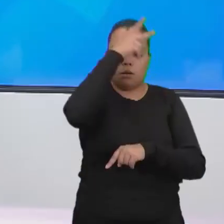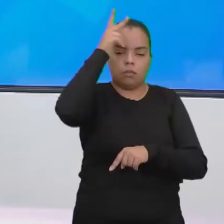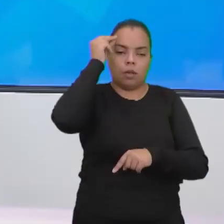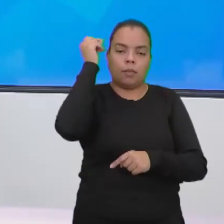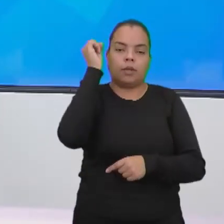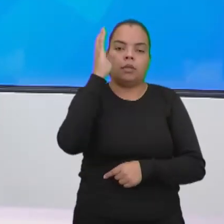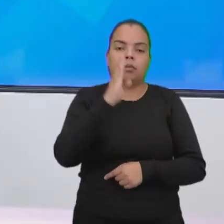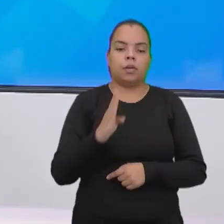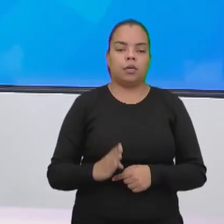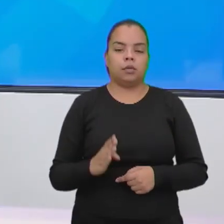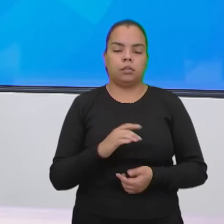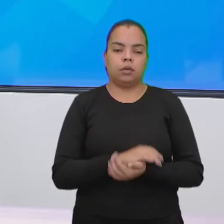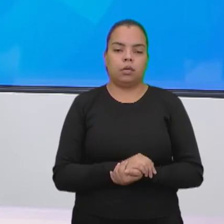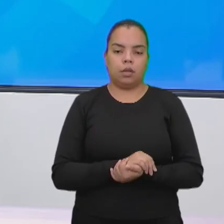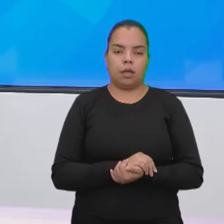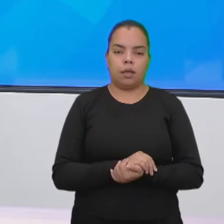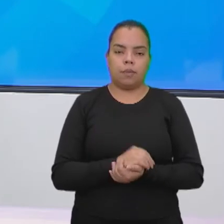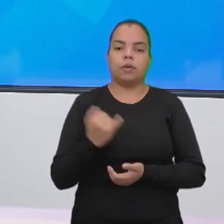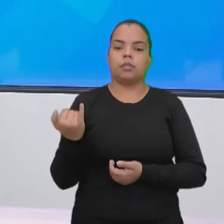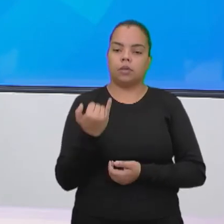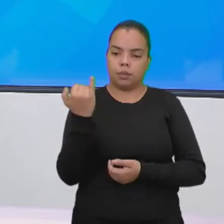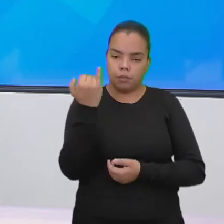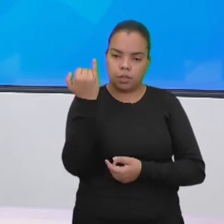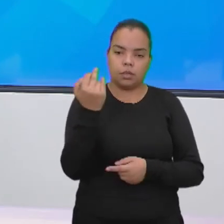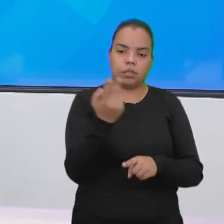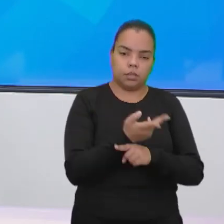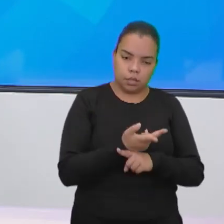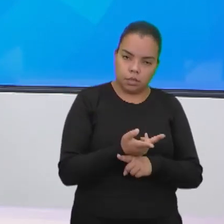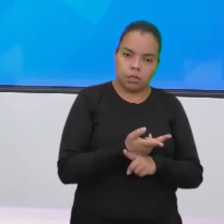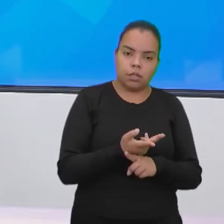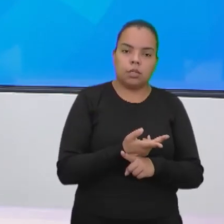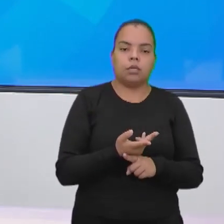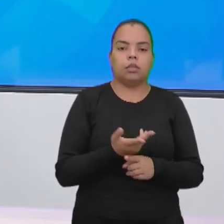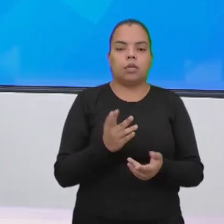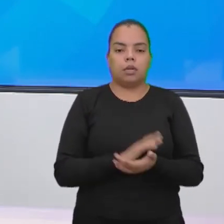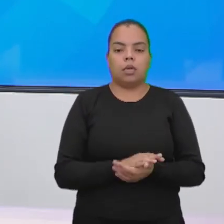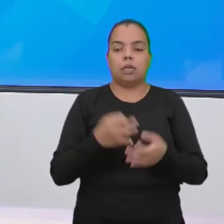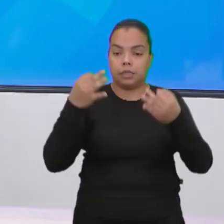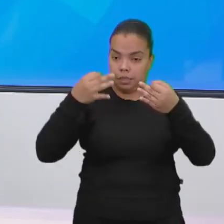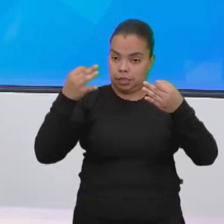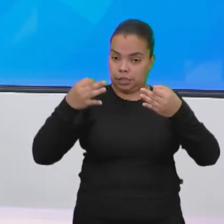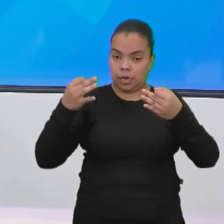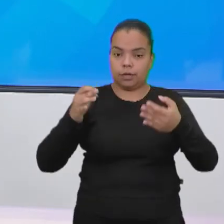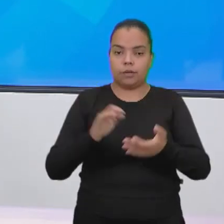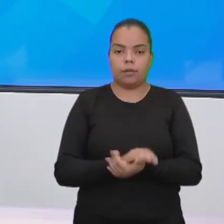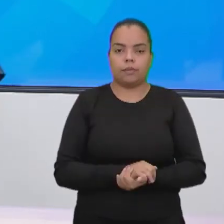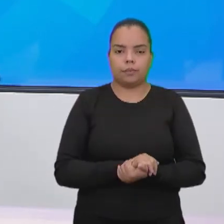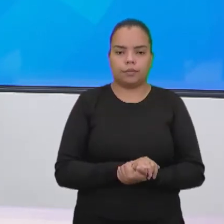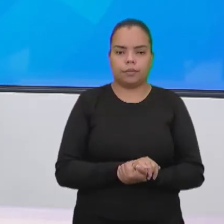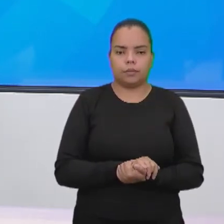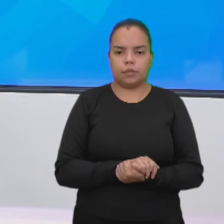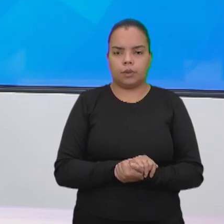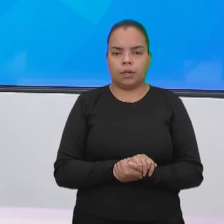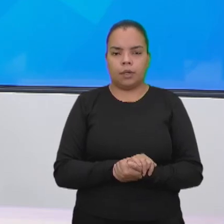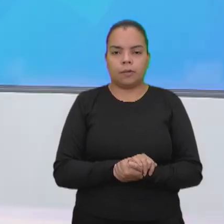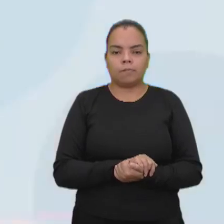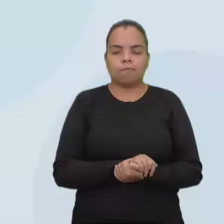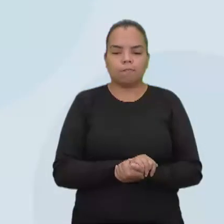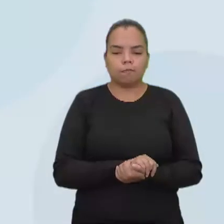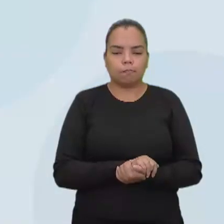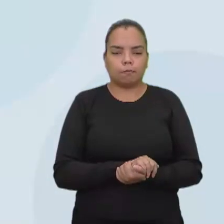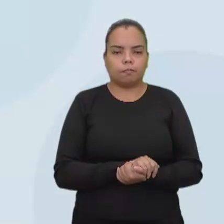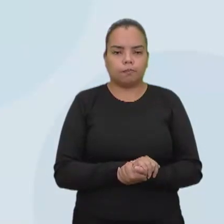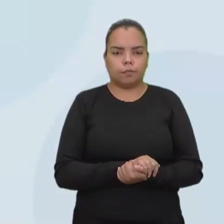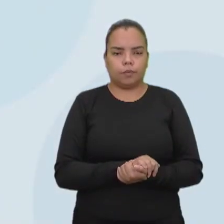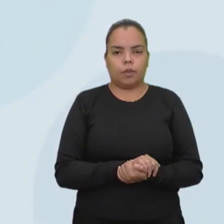Por isso a importância das pesquisas, como foi falado aí no vídeo. Certo, galera? Vamos lá para orientações para o aluno. Tá